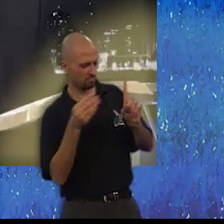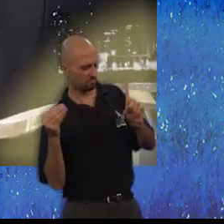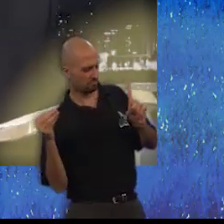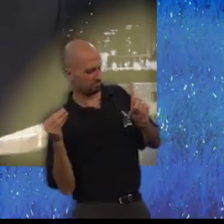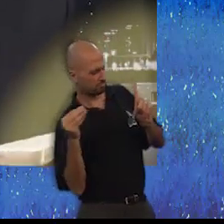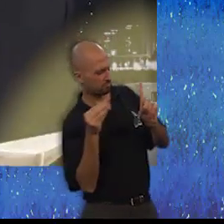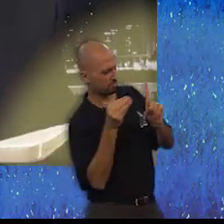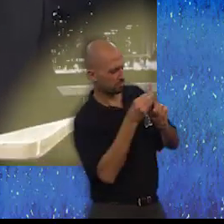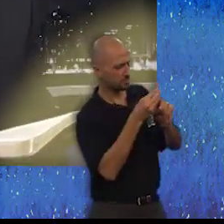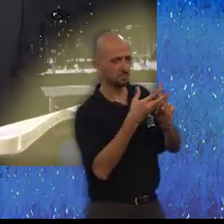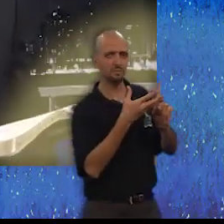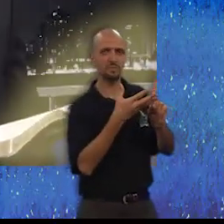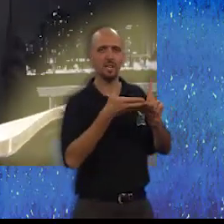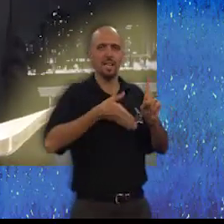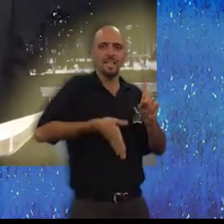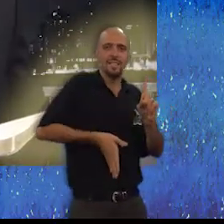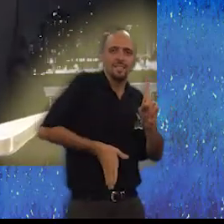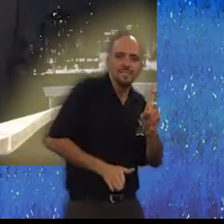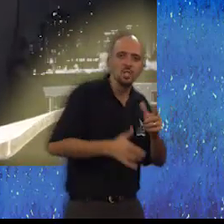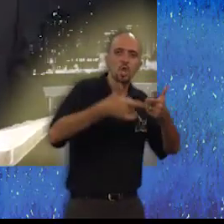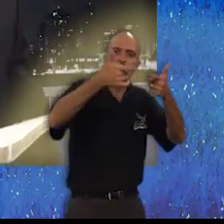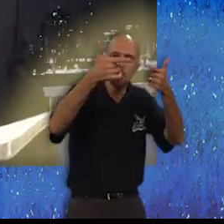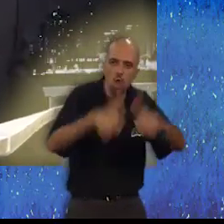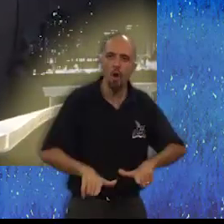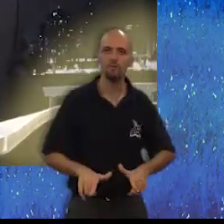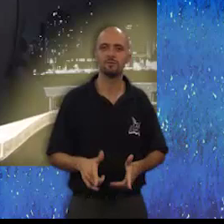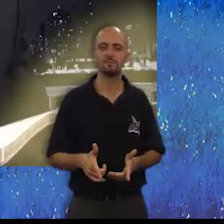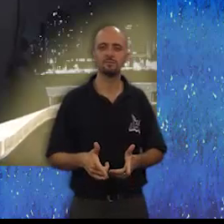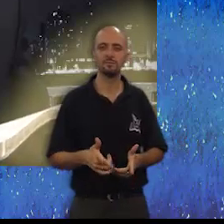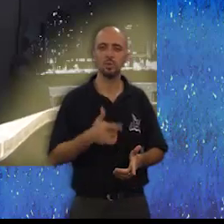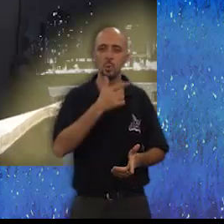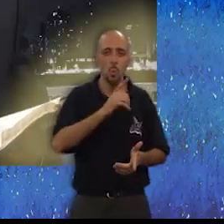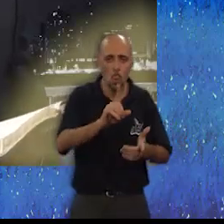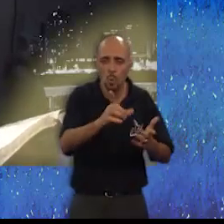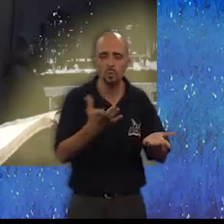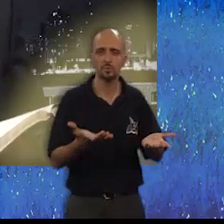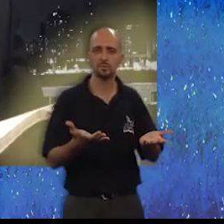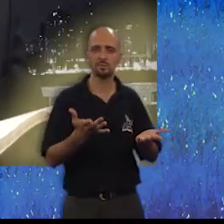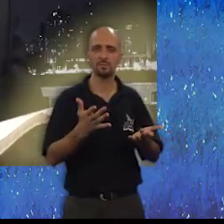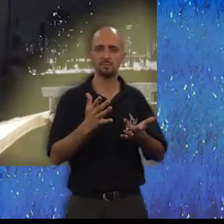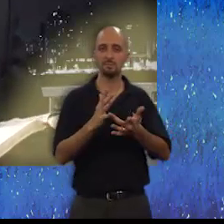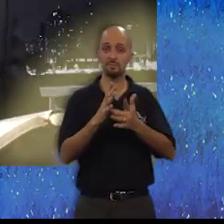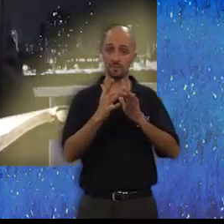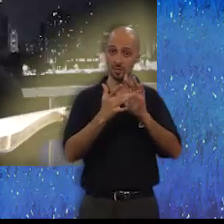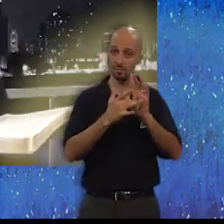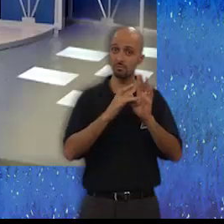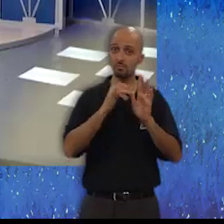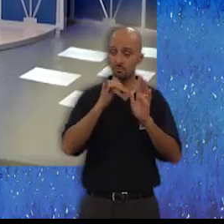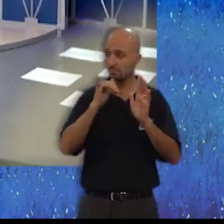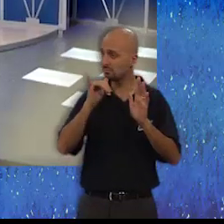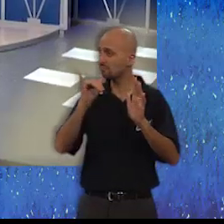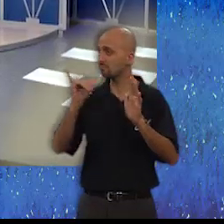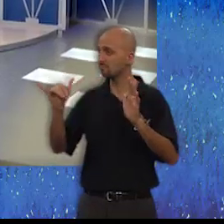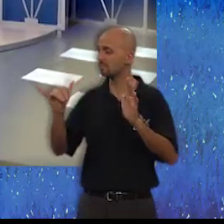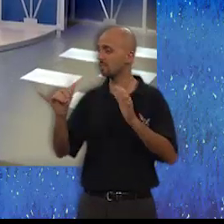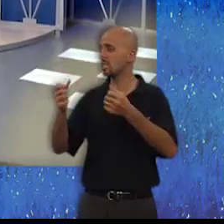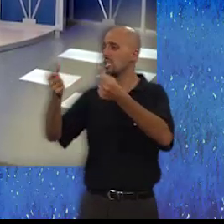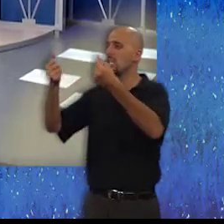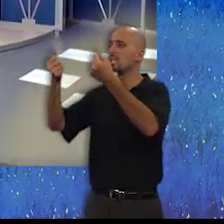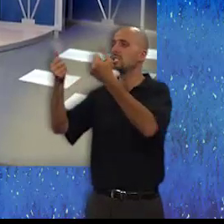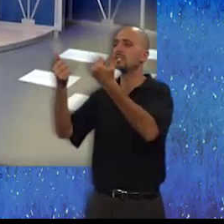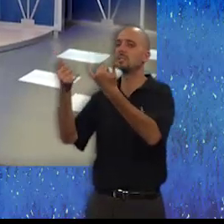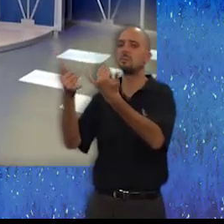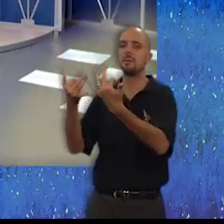entendeu. E Jesus então no verso 5 reitera, reafirma e confirma a mensagem.